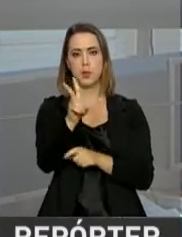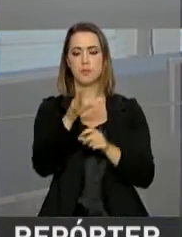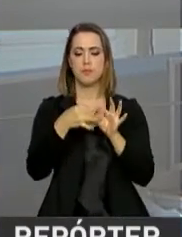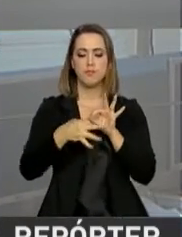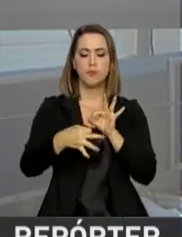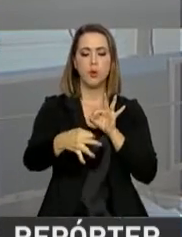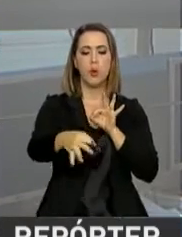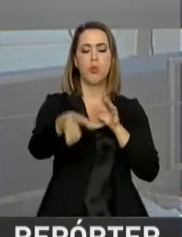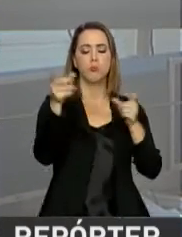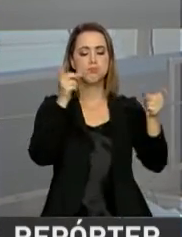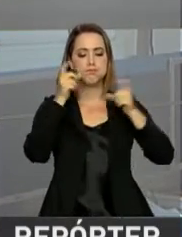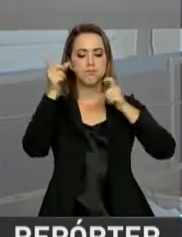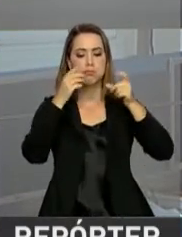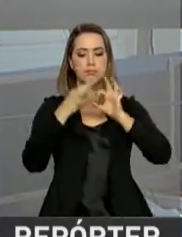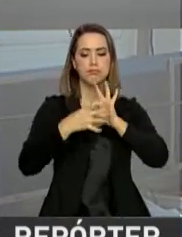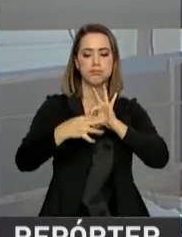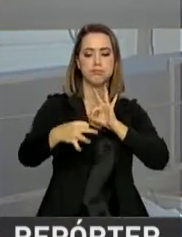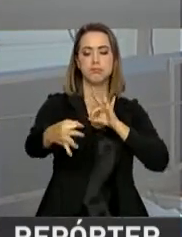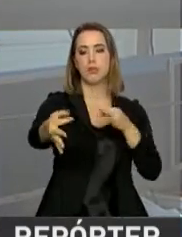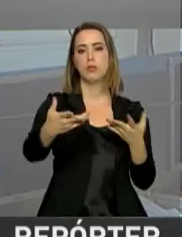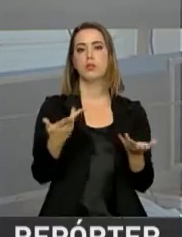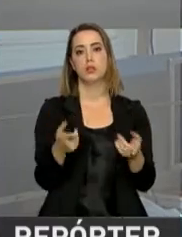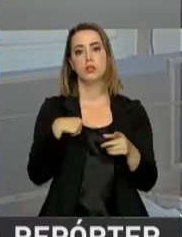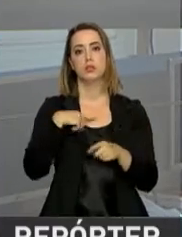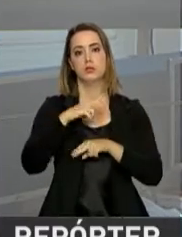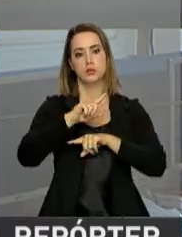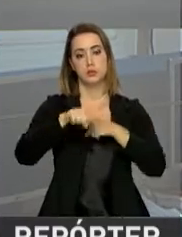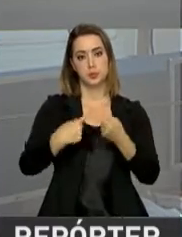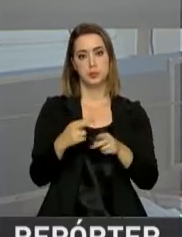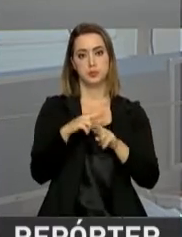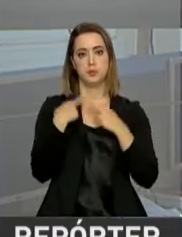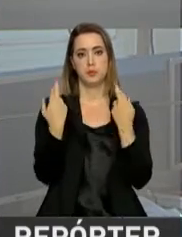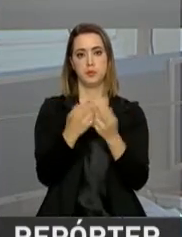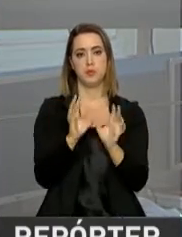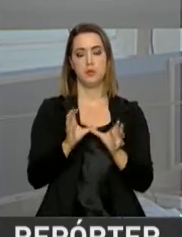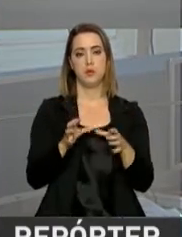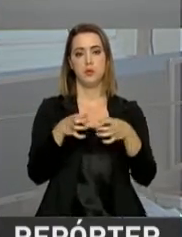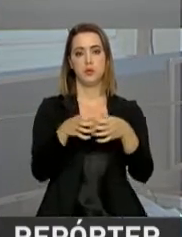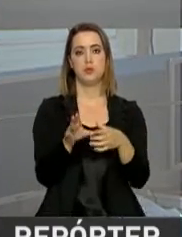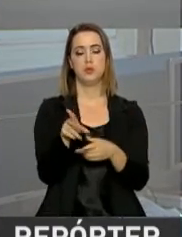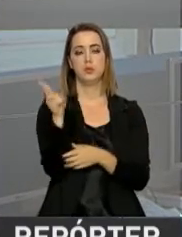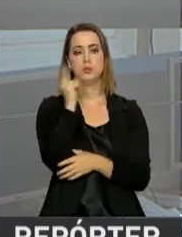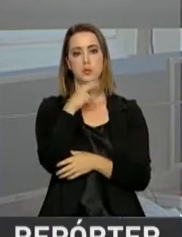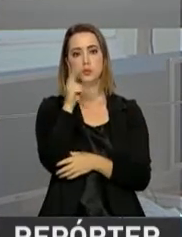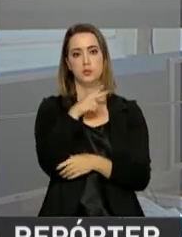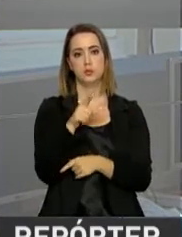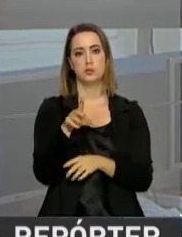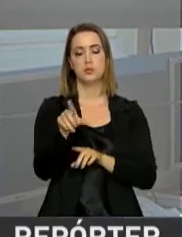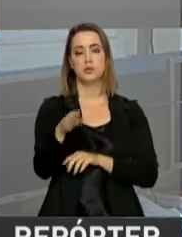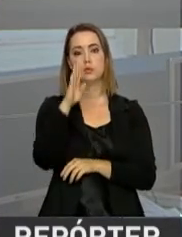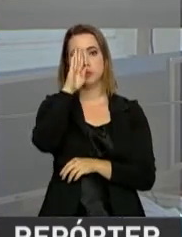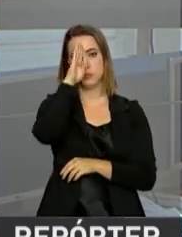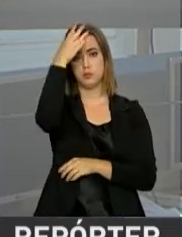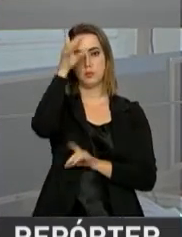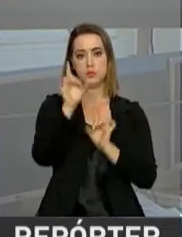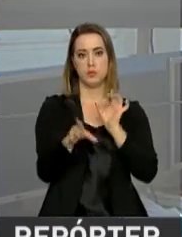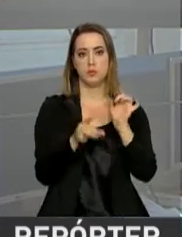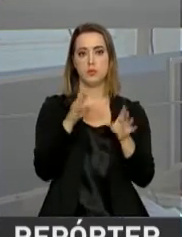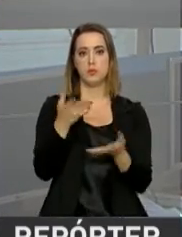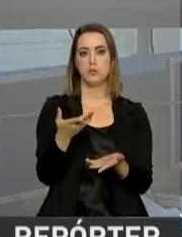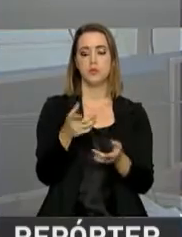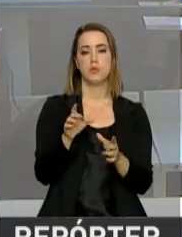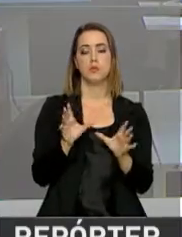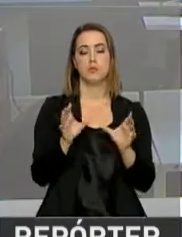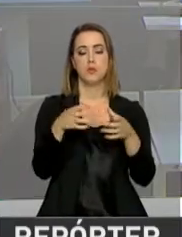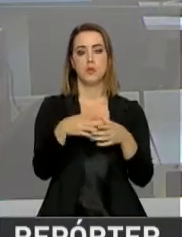longo prazo. A decisão foi tomada após reunião do Comitê de Emergência, formada pelos principais especialistas do mundo na